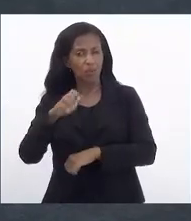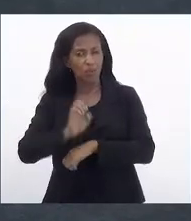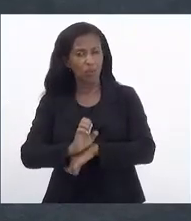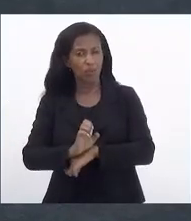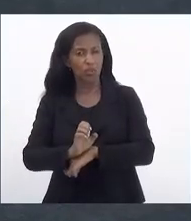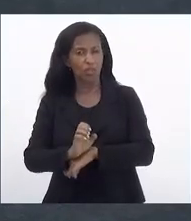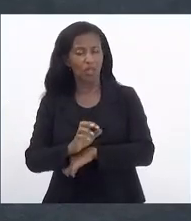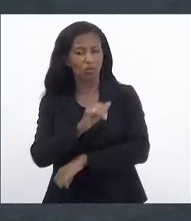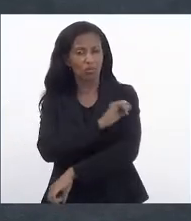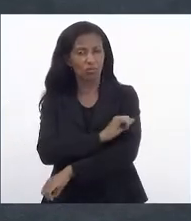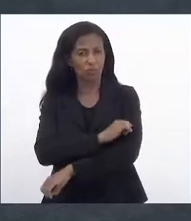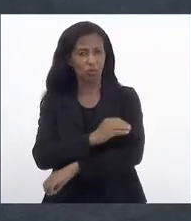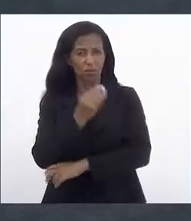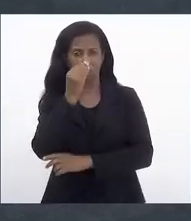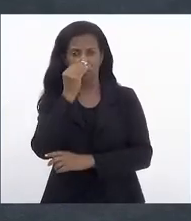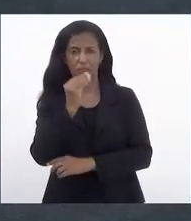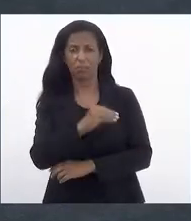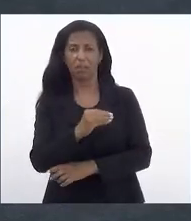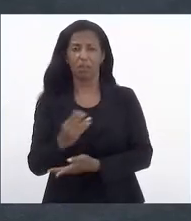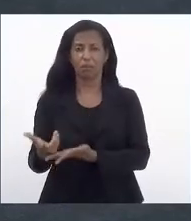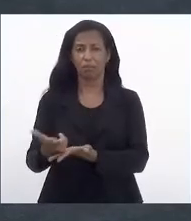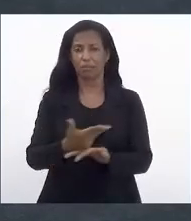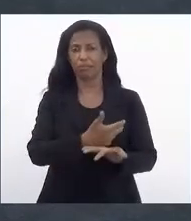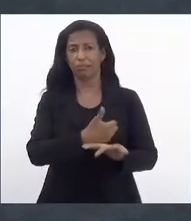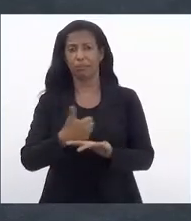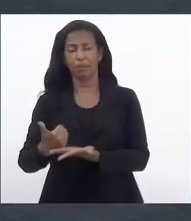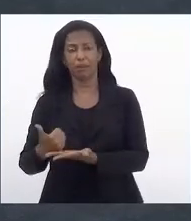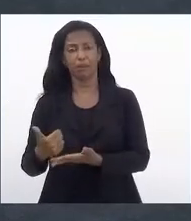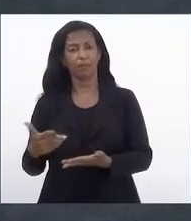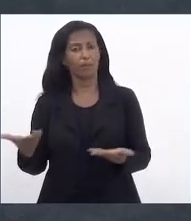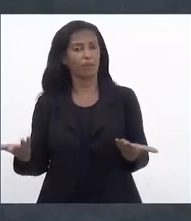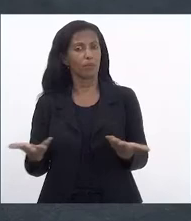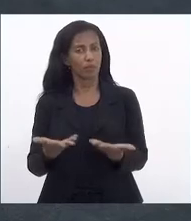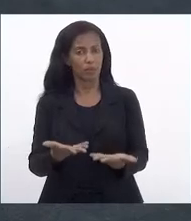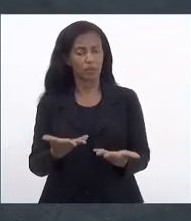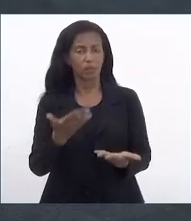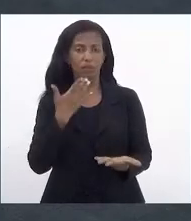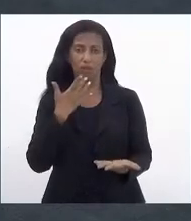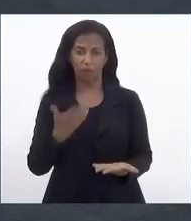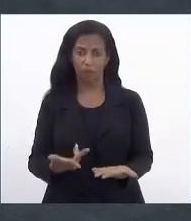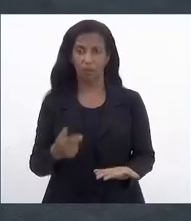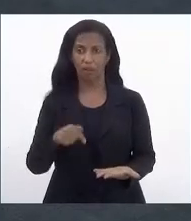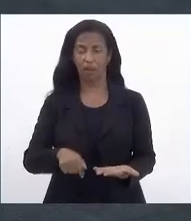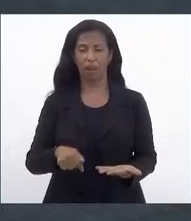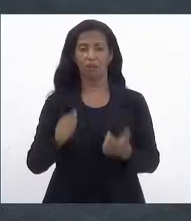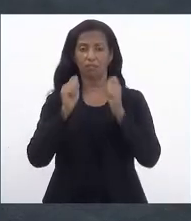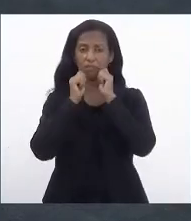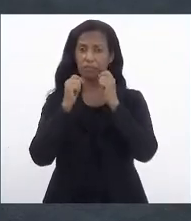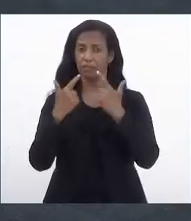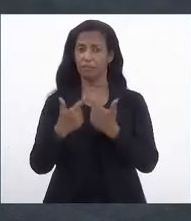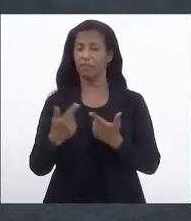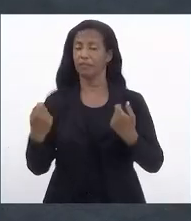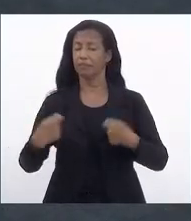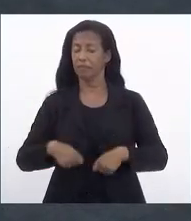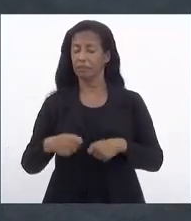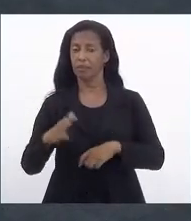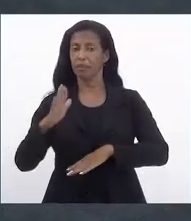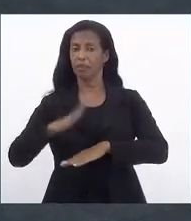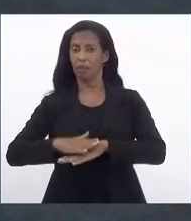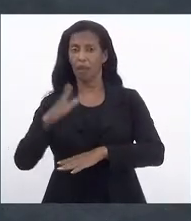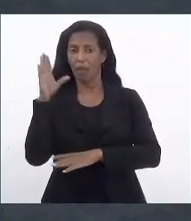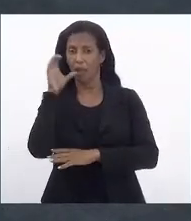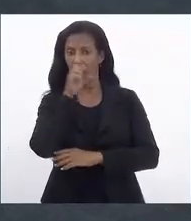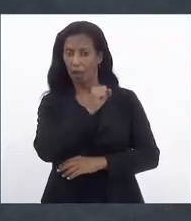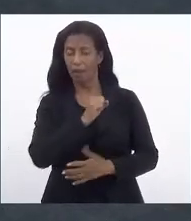tenha uma renúncia de arrecadação portanto eu venho aqui aclamar a essa casa legislativa que a gente possa o mais breve